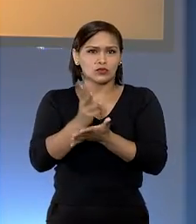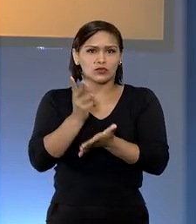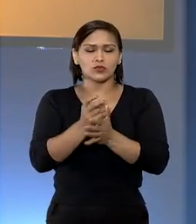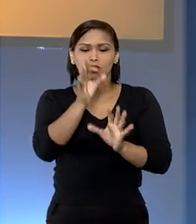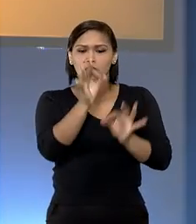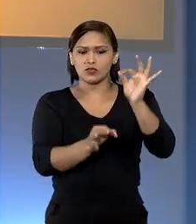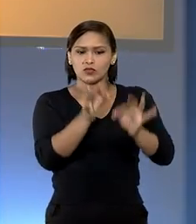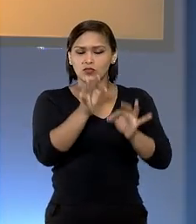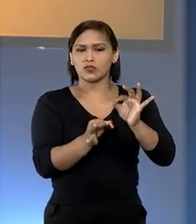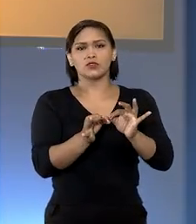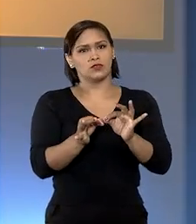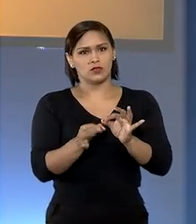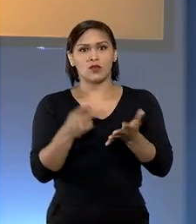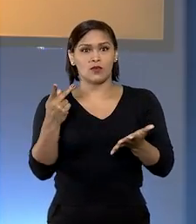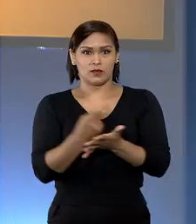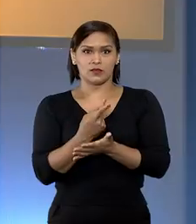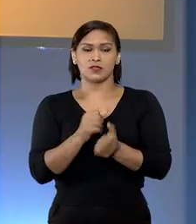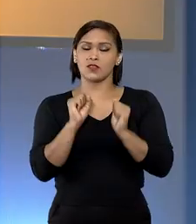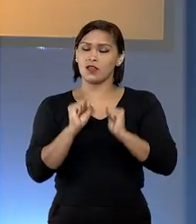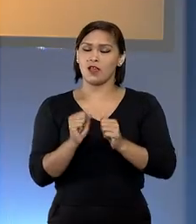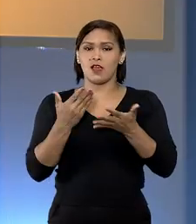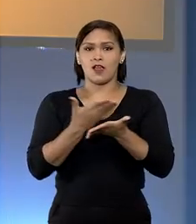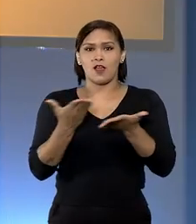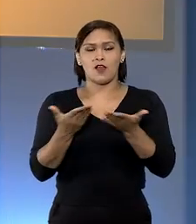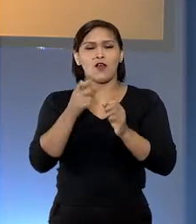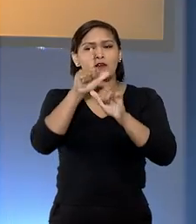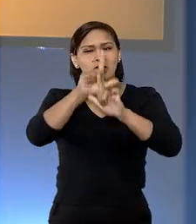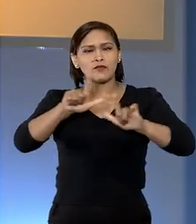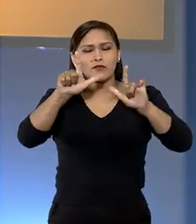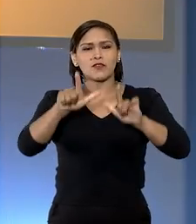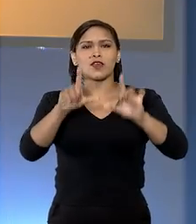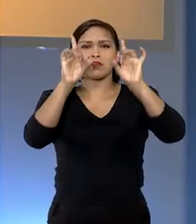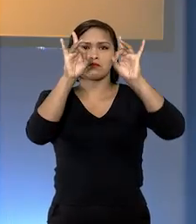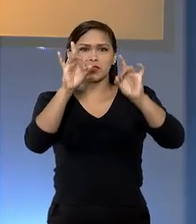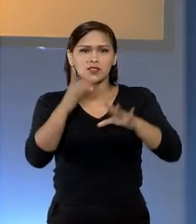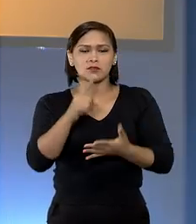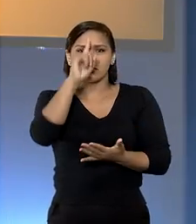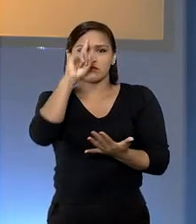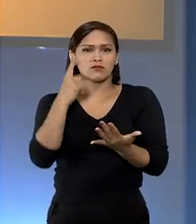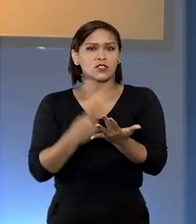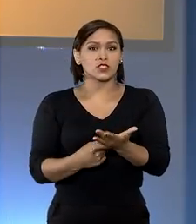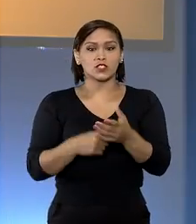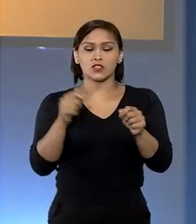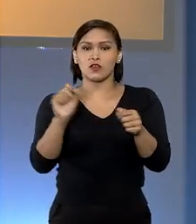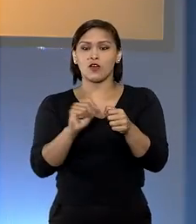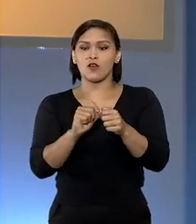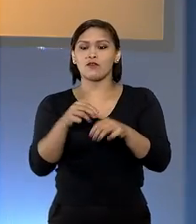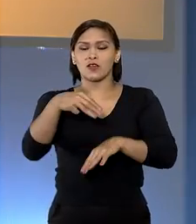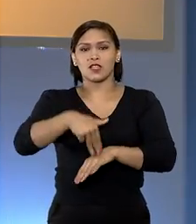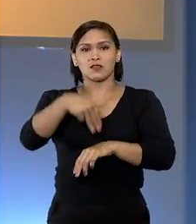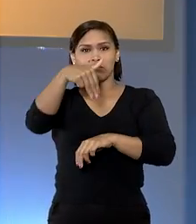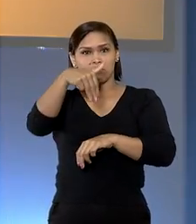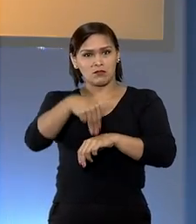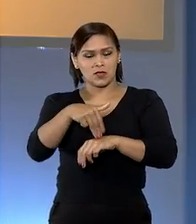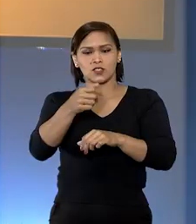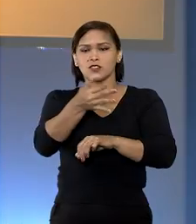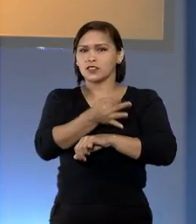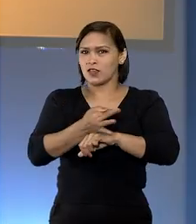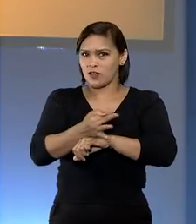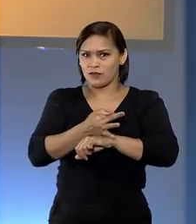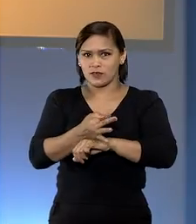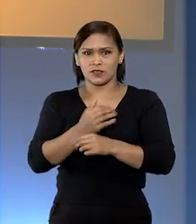da prestação jurisdicional vamos ver agora algumas das principais decisões tomadas pelos magistrados